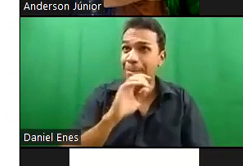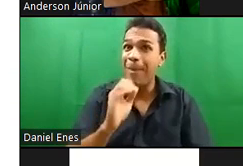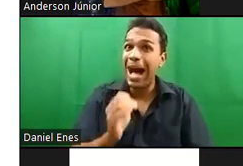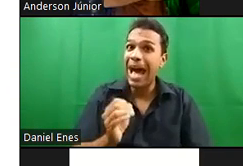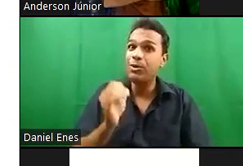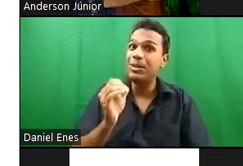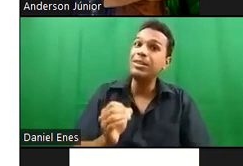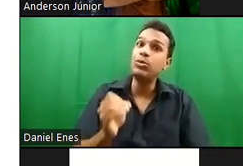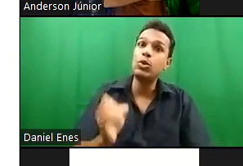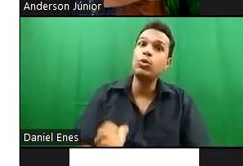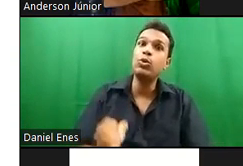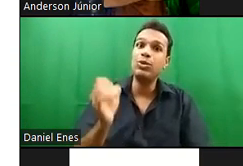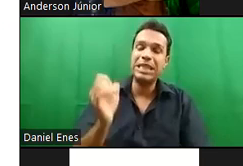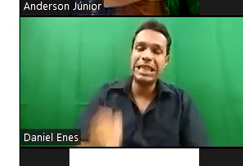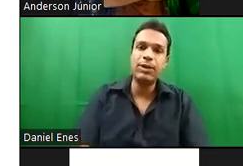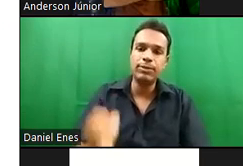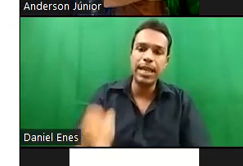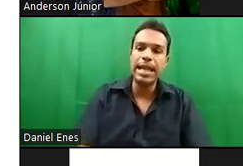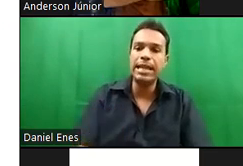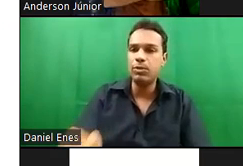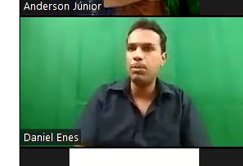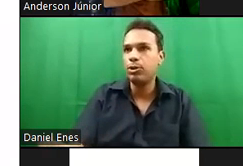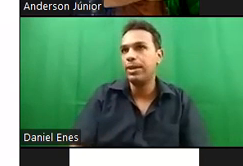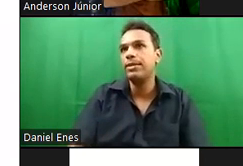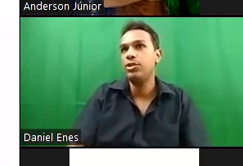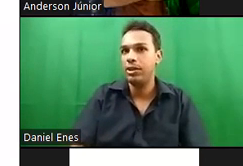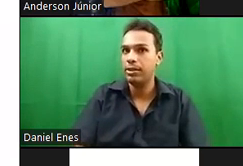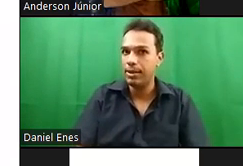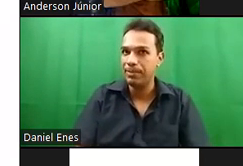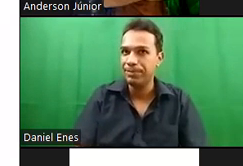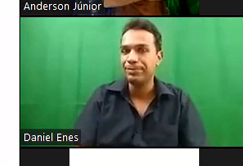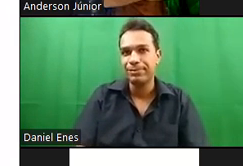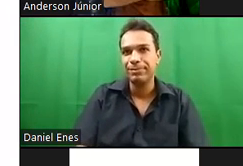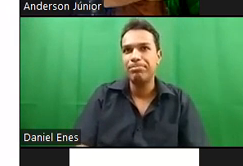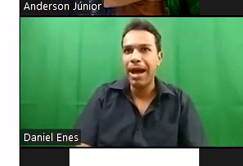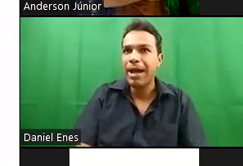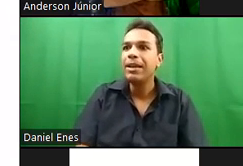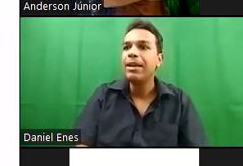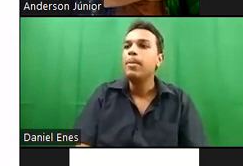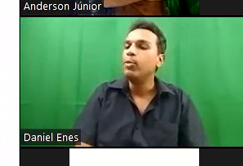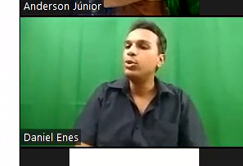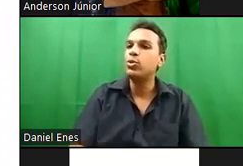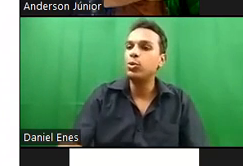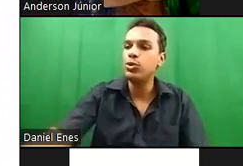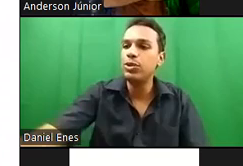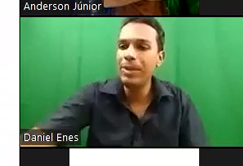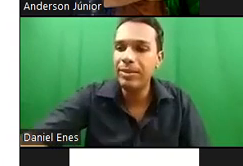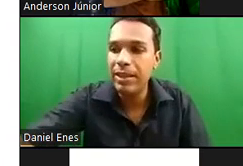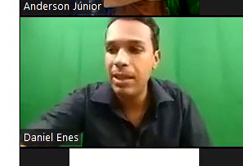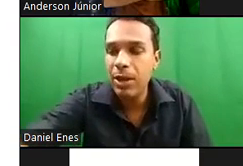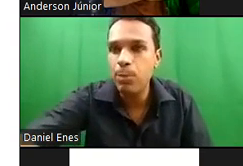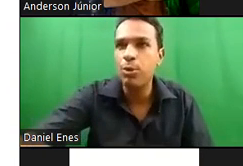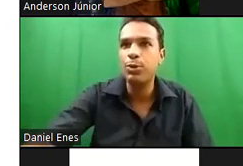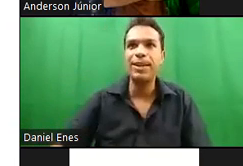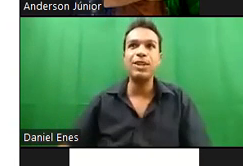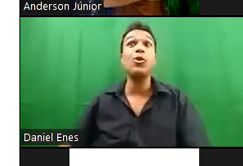gente. A maioria dos surdos não tem a língua portuguesa escrita, tá? Muitos surdos não entendem